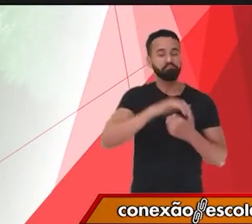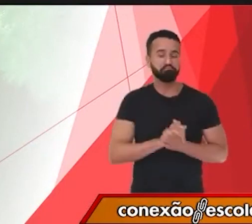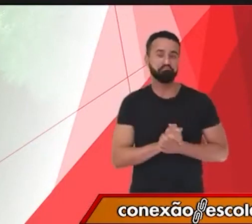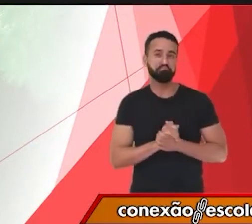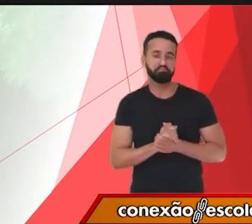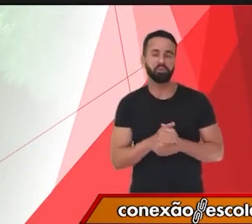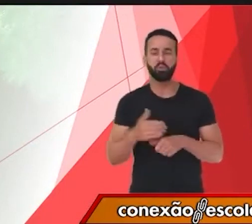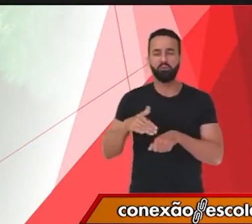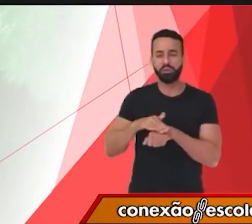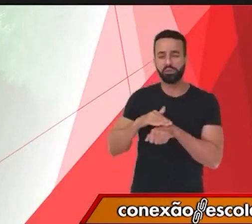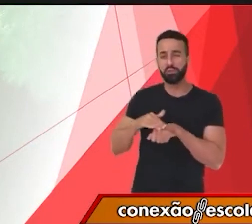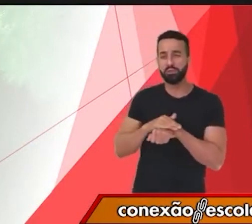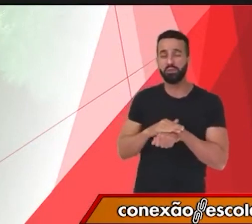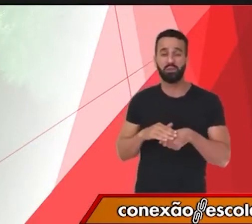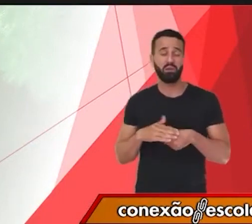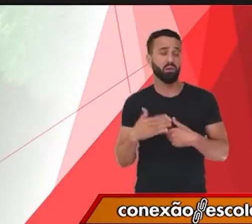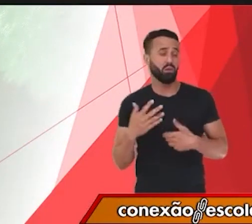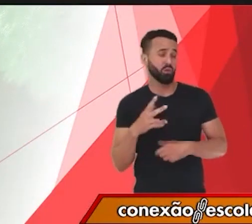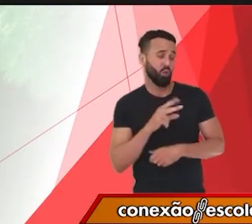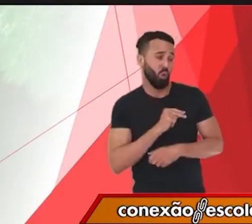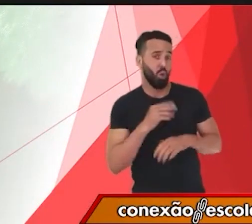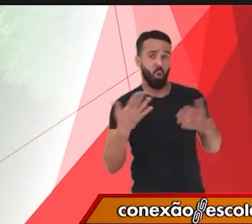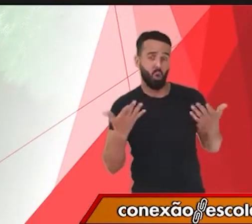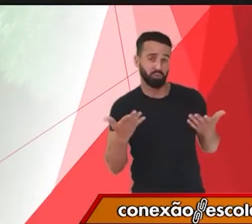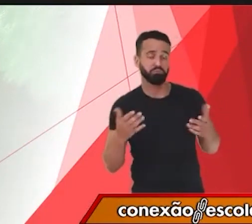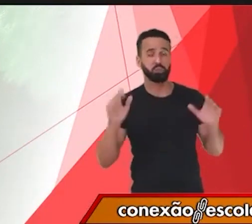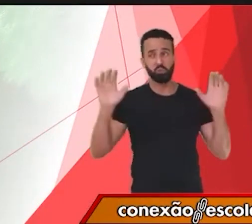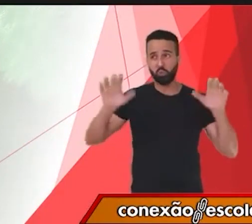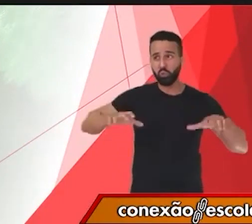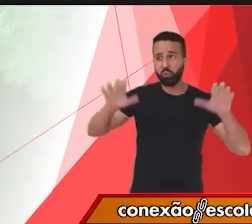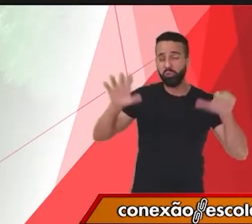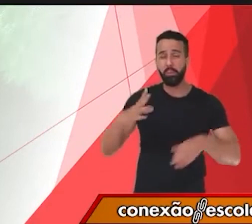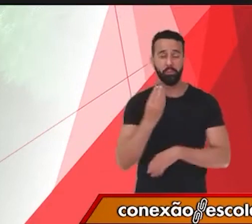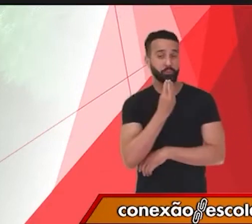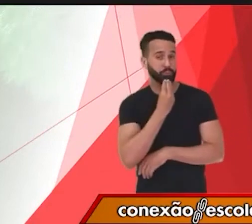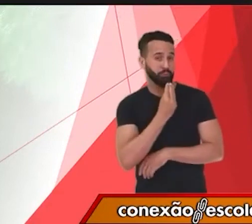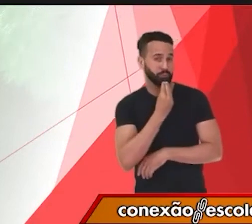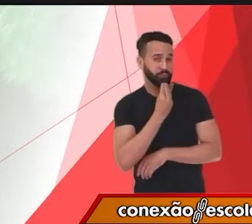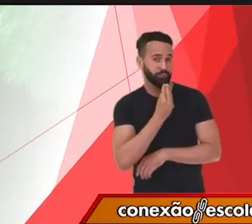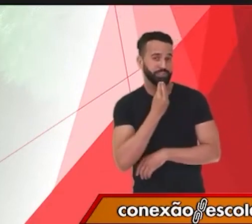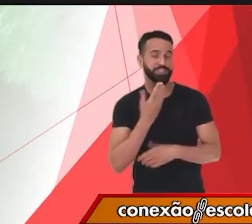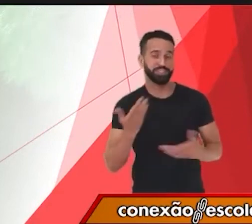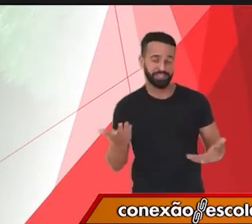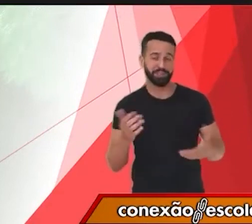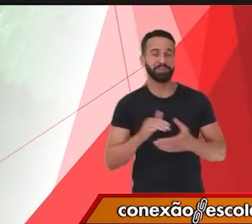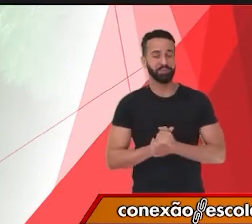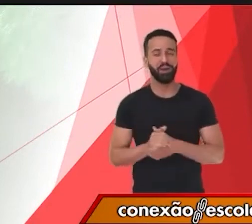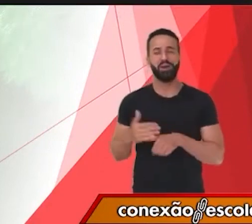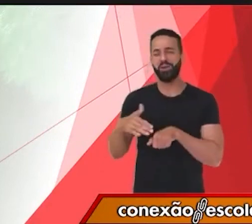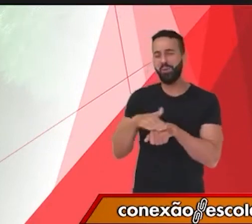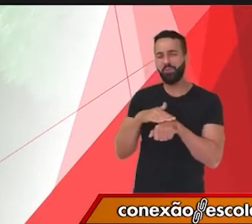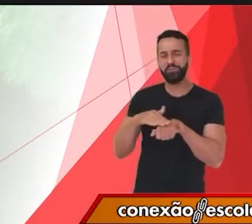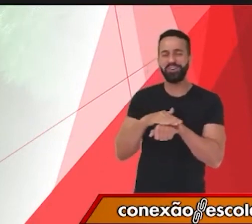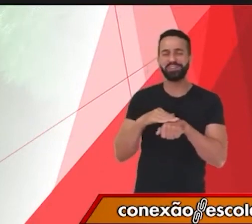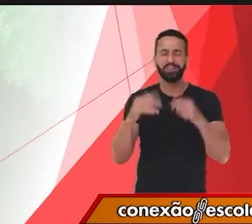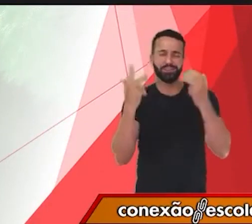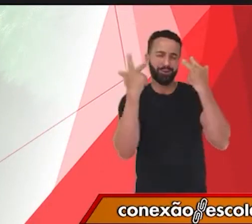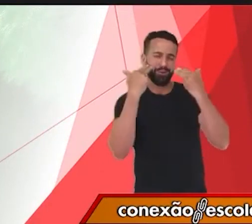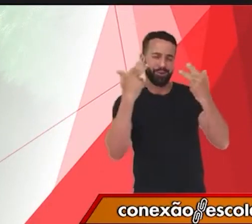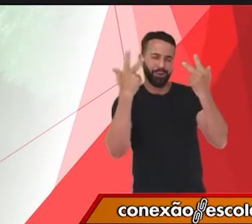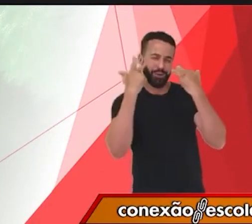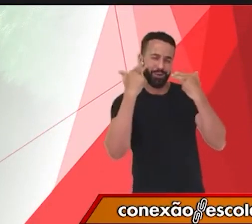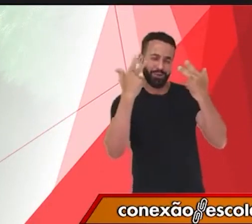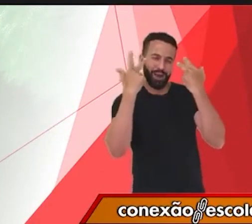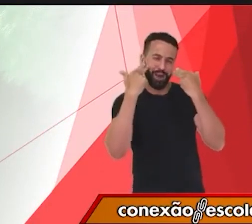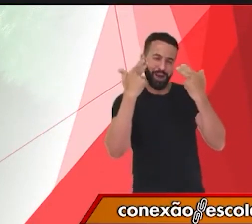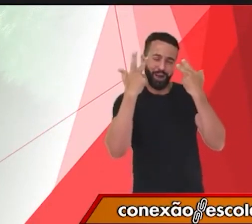em andar, alguém comentar, nossa, será que chove? É muito comum esse tipo de conversa quando nós estamos puxando